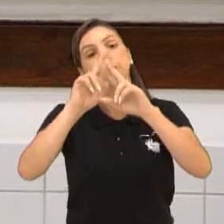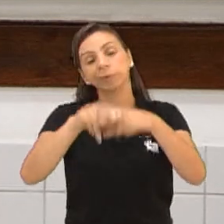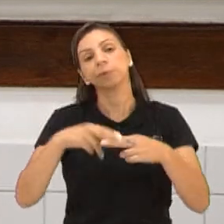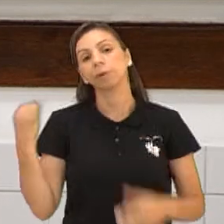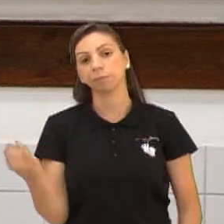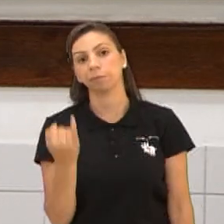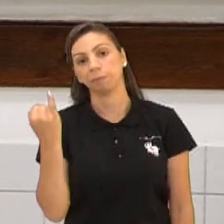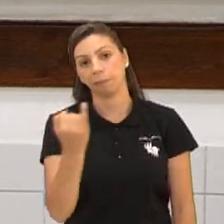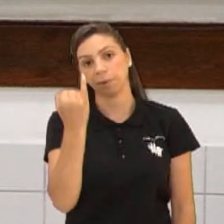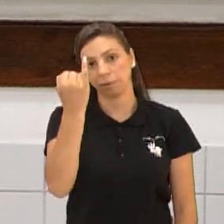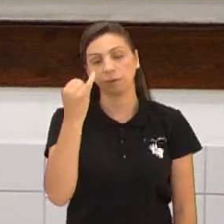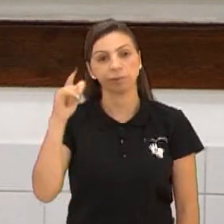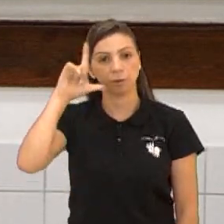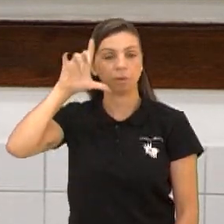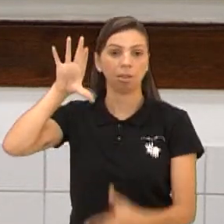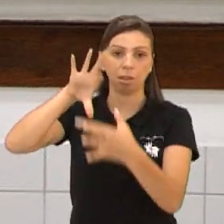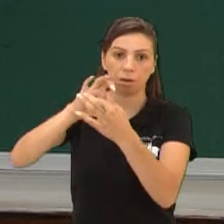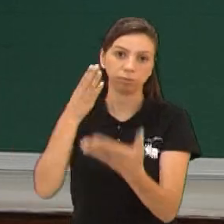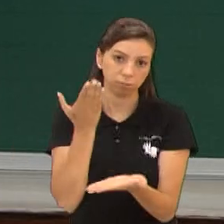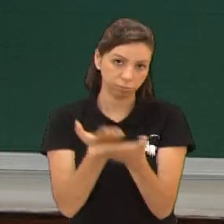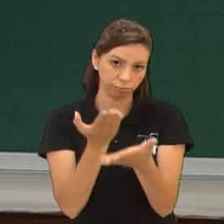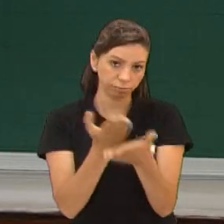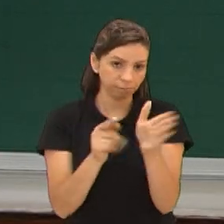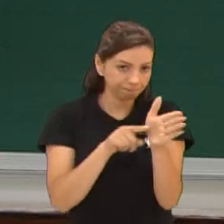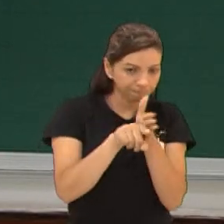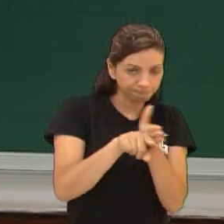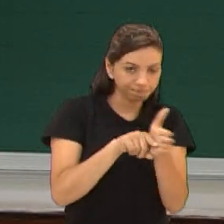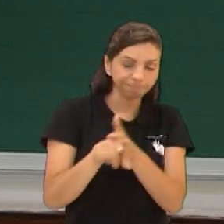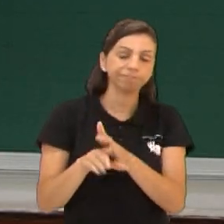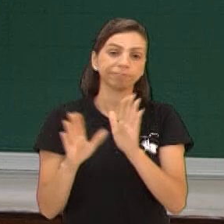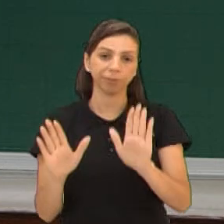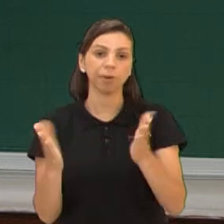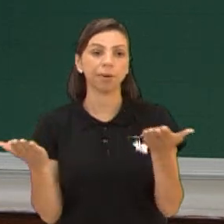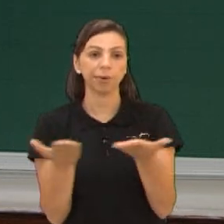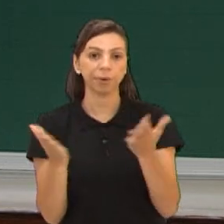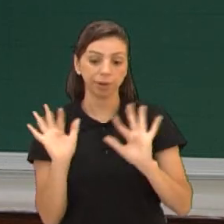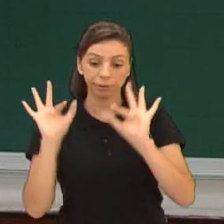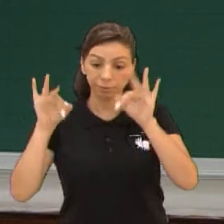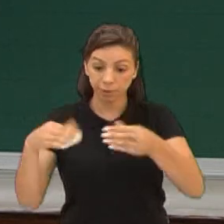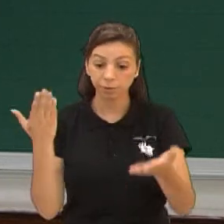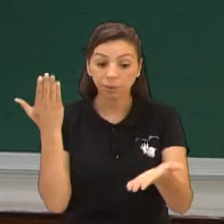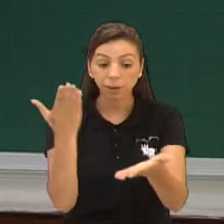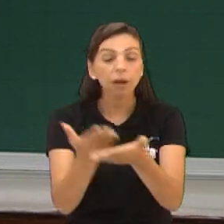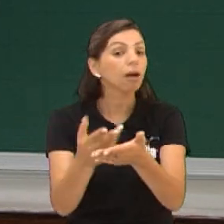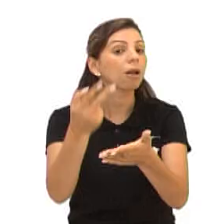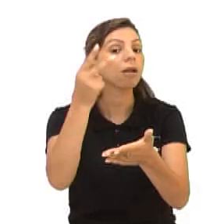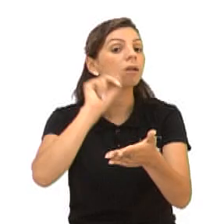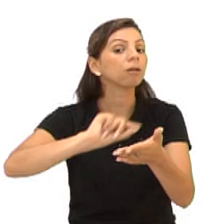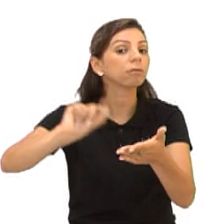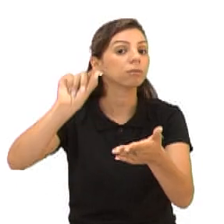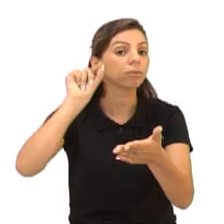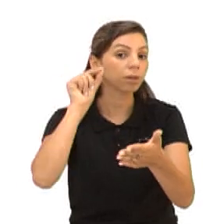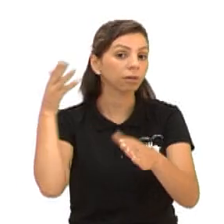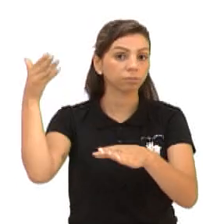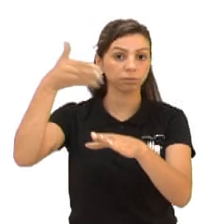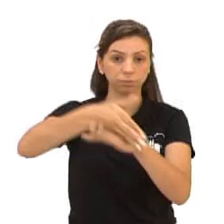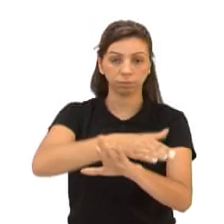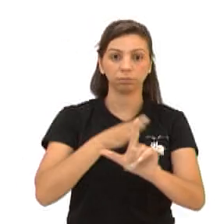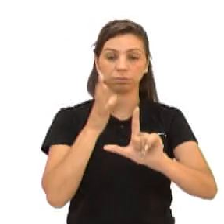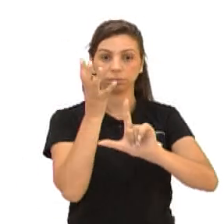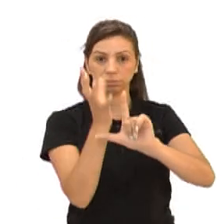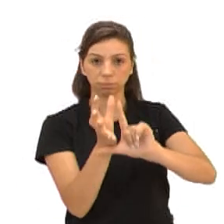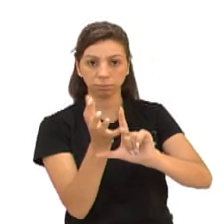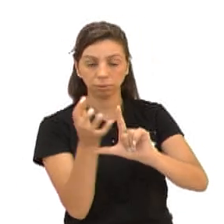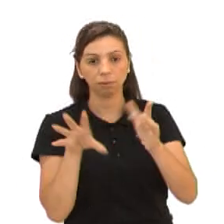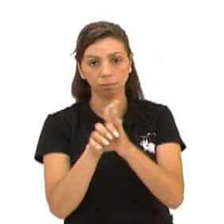isso é tão importante Ah tá essa ferramenta lembre-se que é o final dessa aula você deve ir lá no próximo